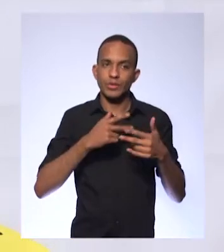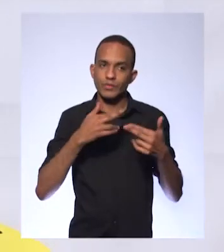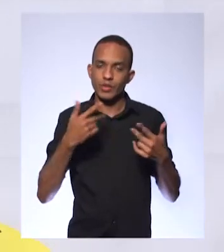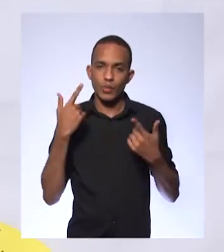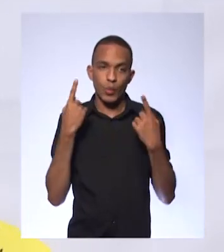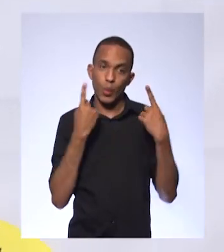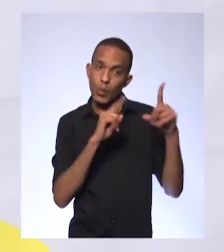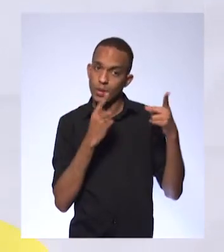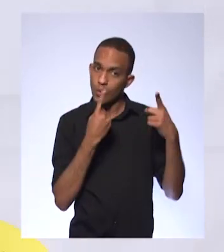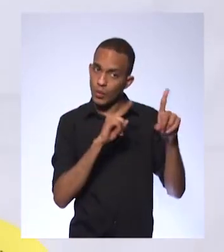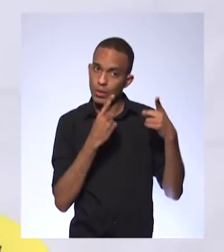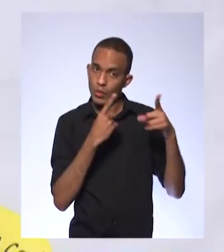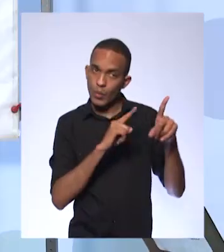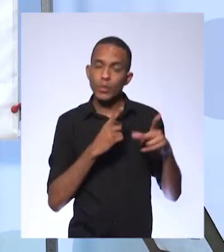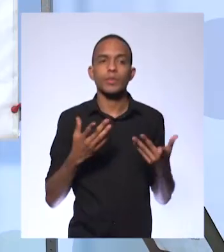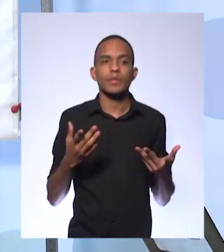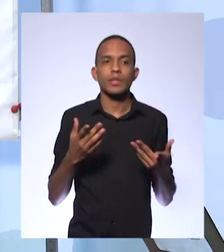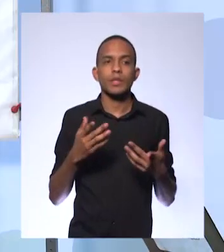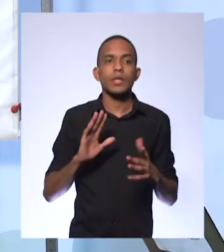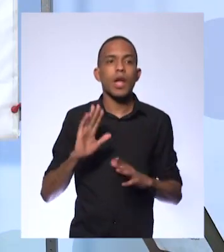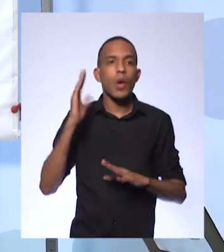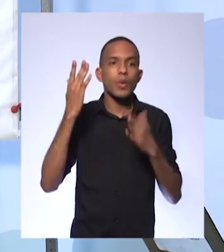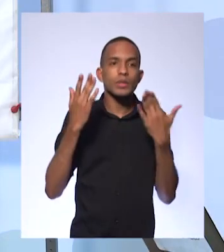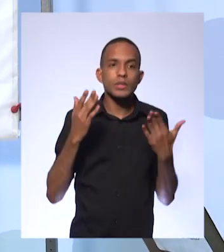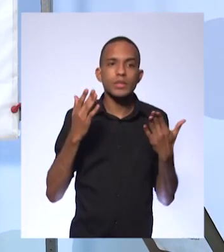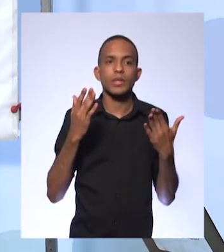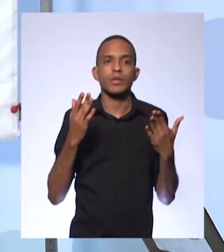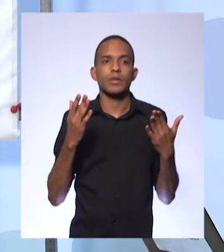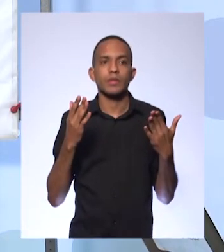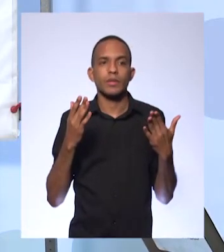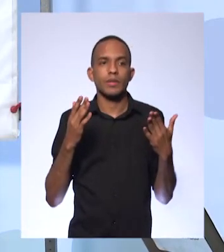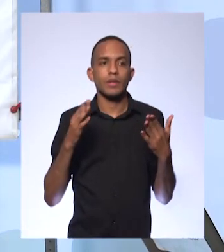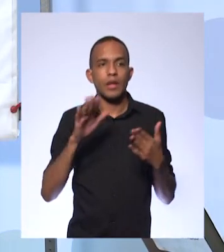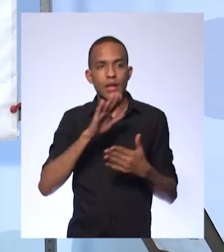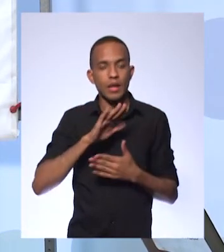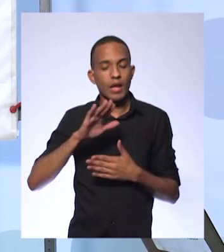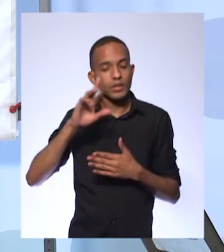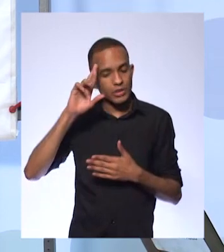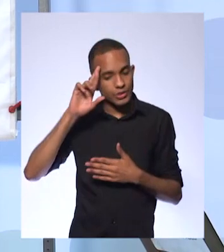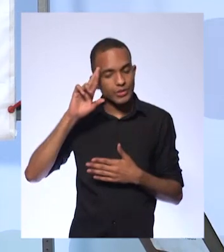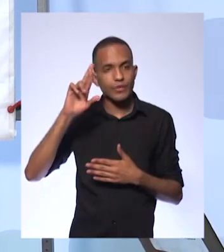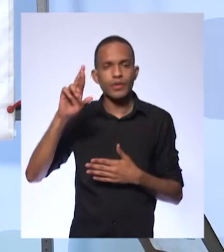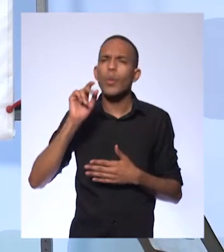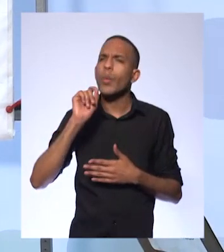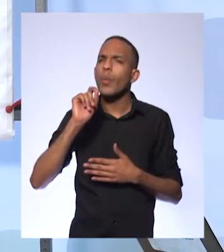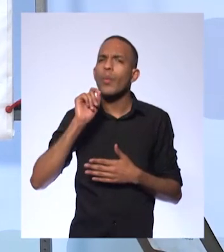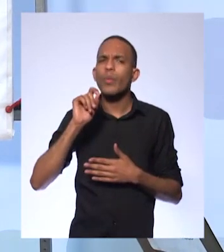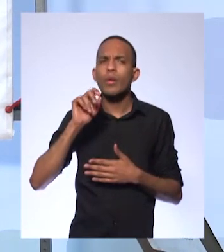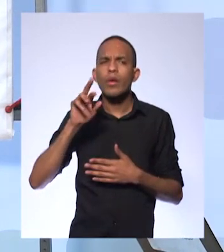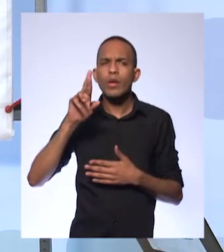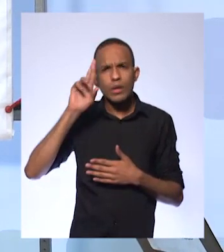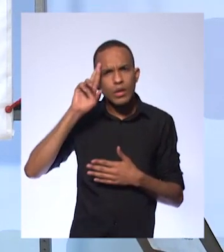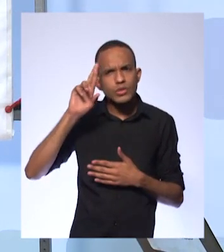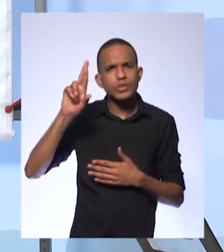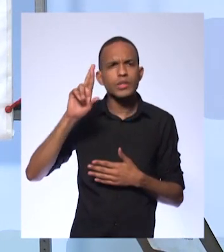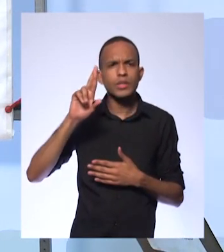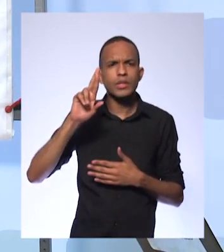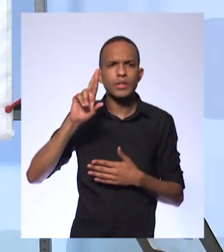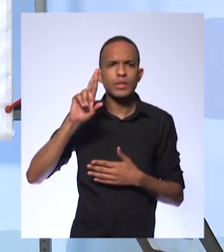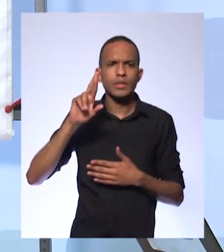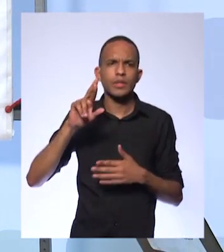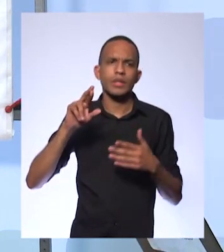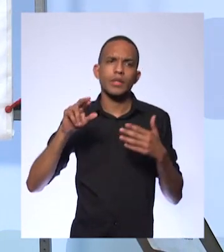contestação que ocorreram na regência? Vocês já sabem o que é o período regencial, que